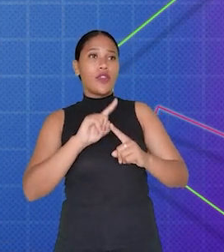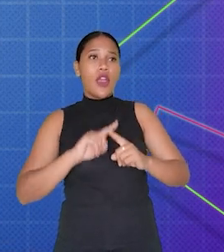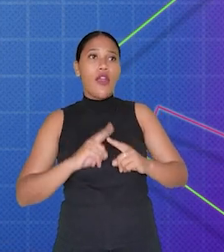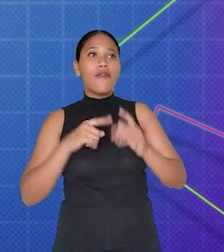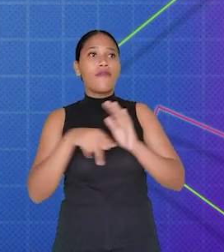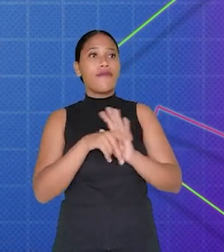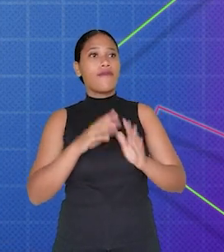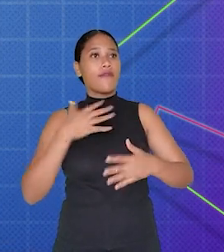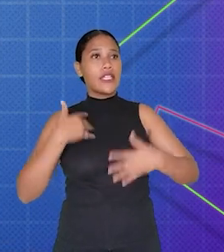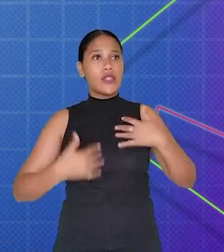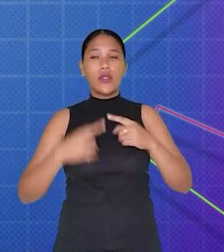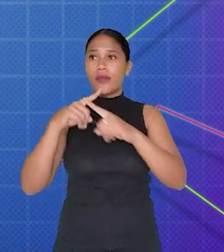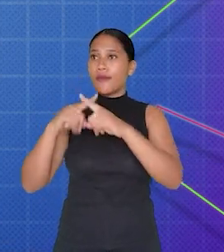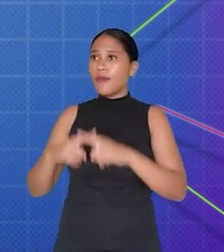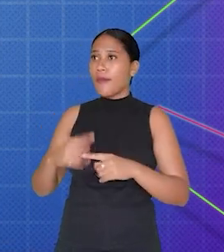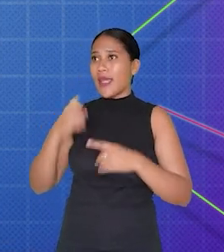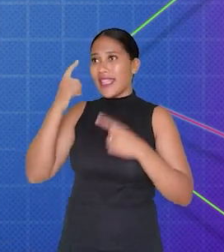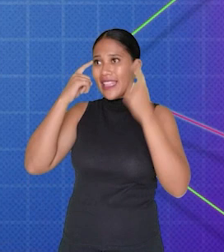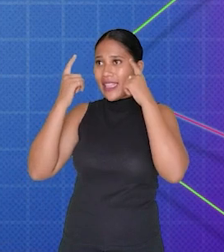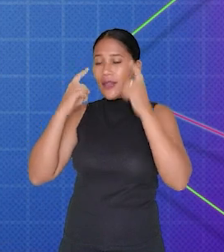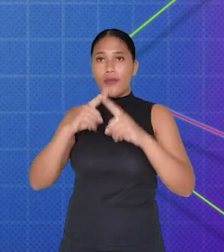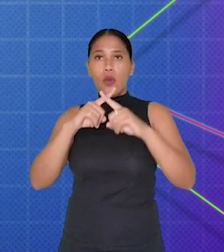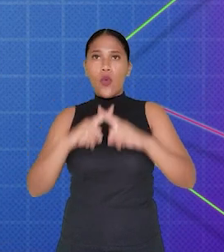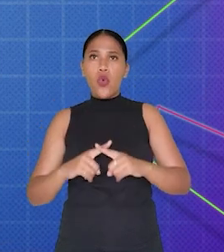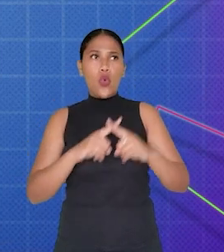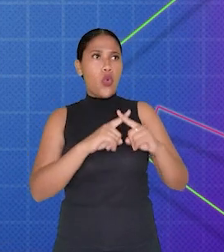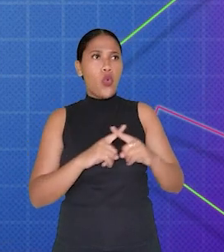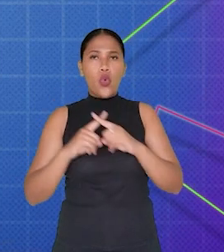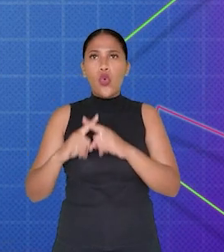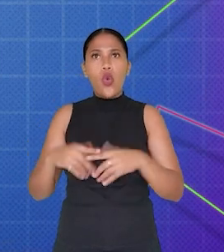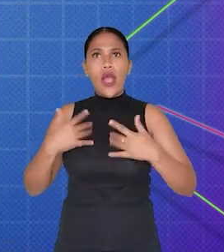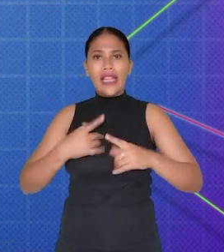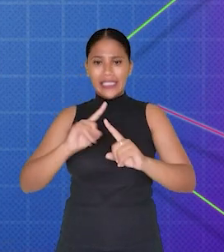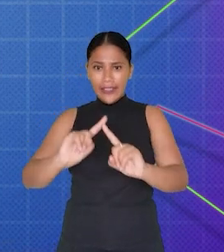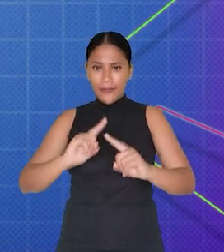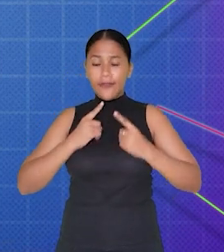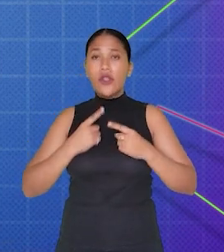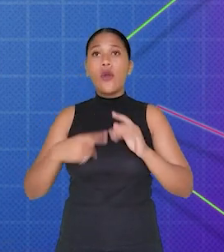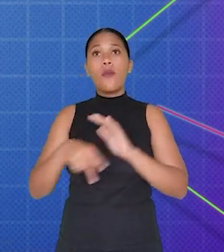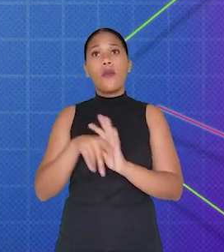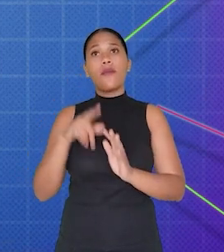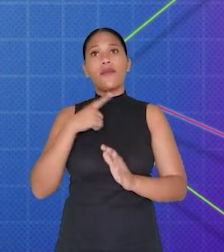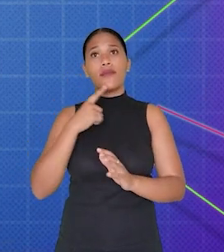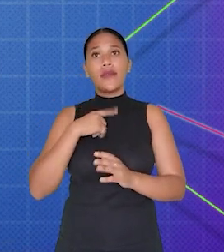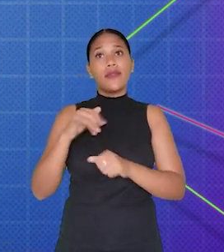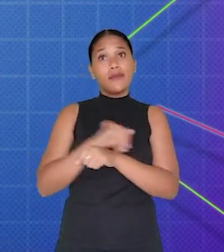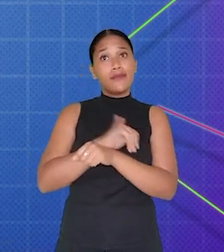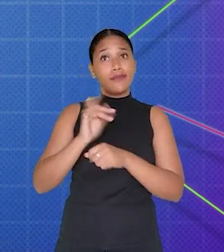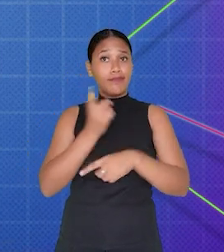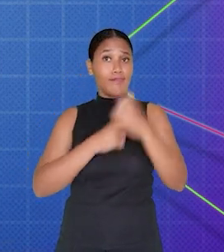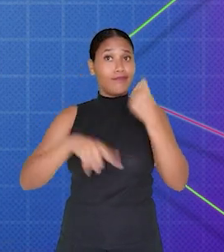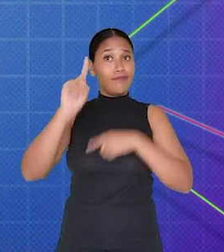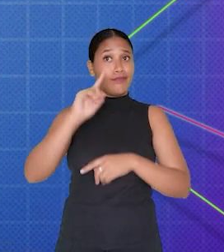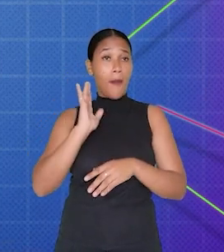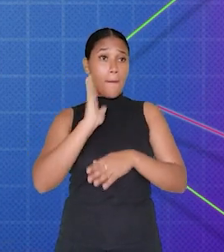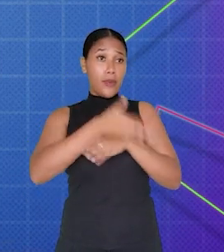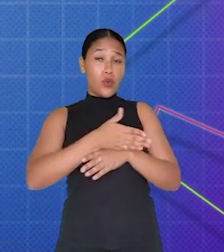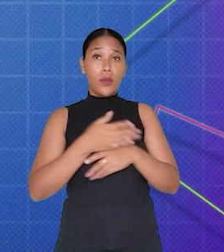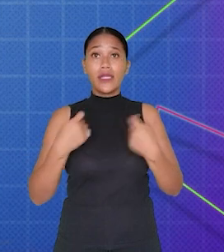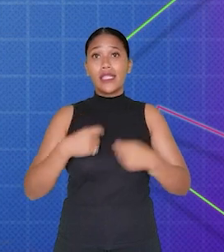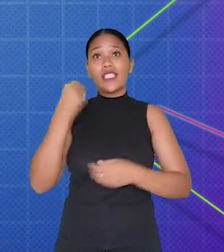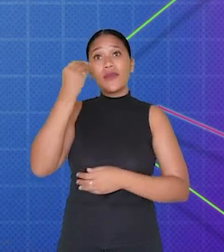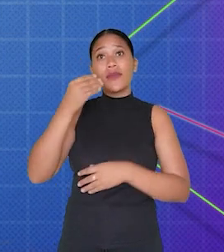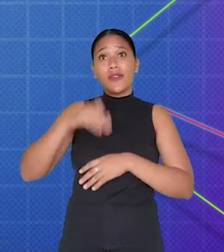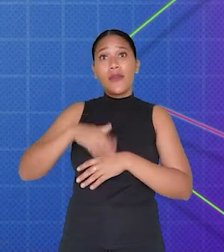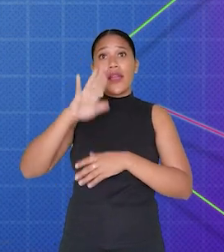desafios físicos, desafios mentais, desafios de habilidade, entre outros. Cada tipo de desafio requer diferentes habilidades e estratégias para serem superados, o